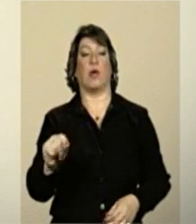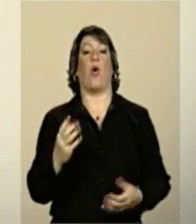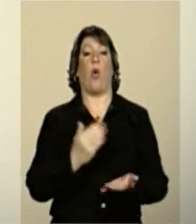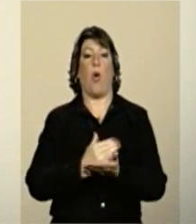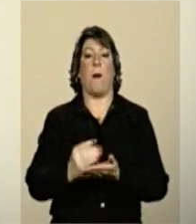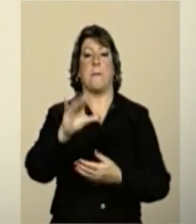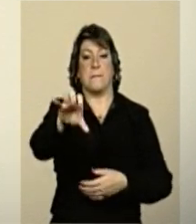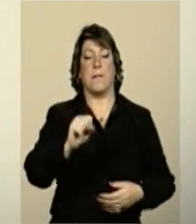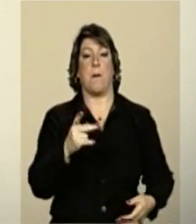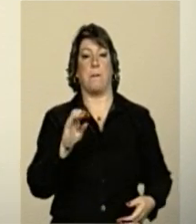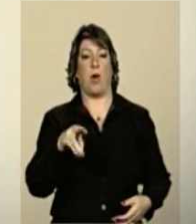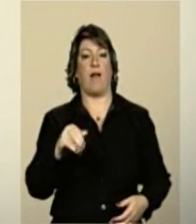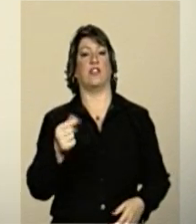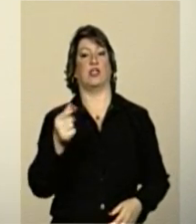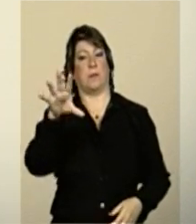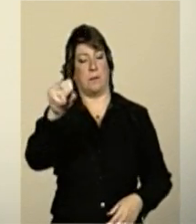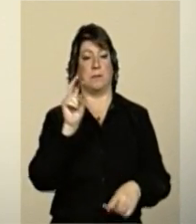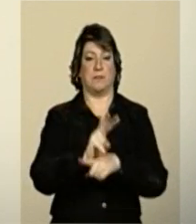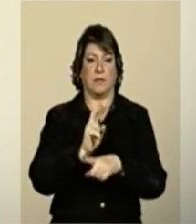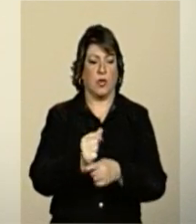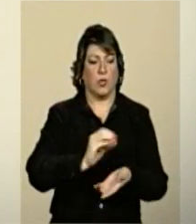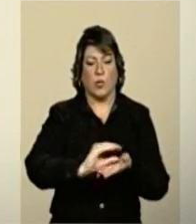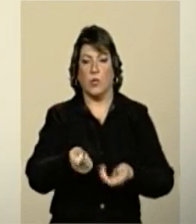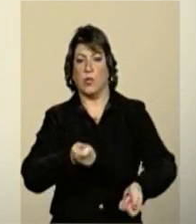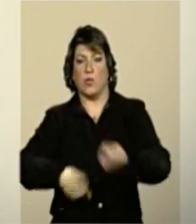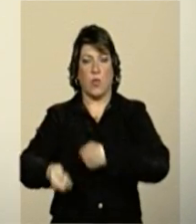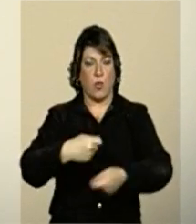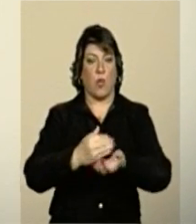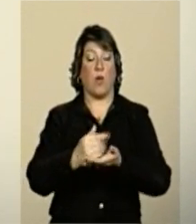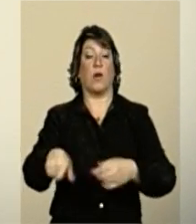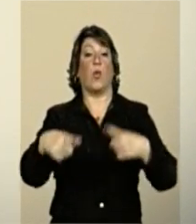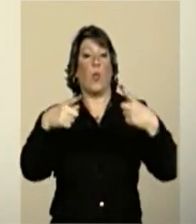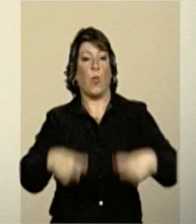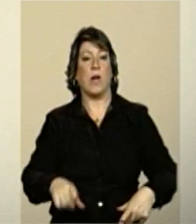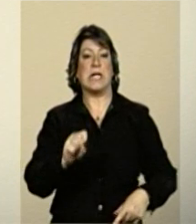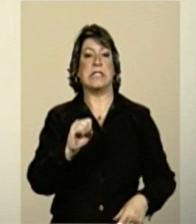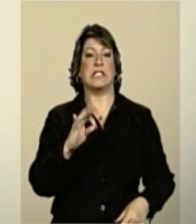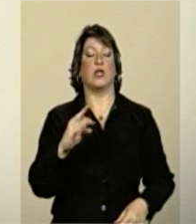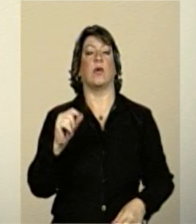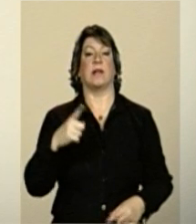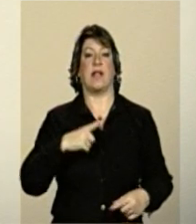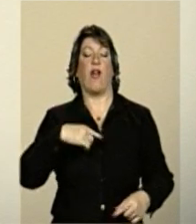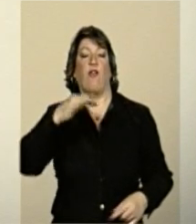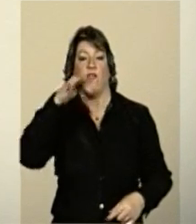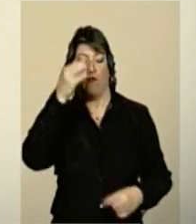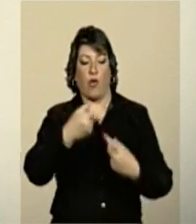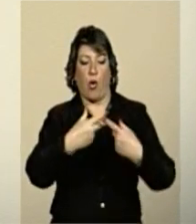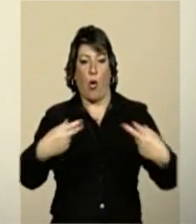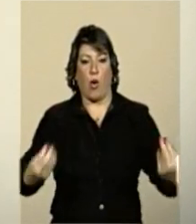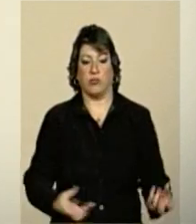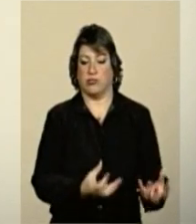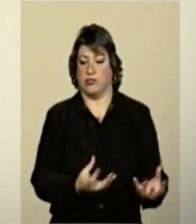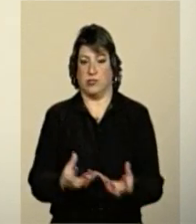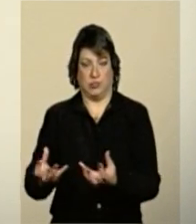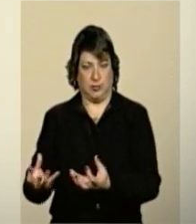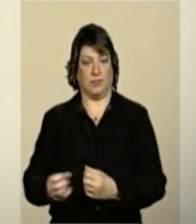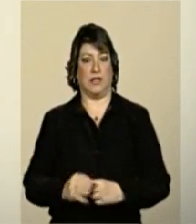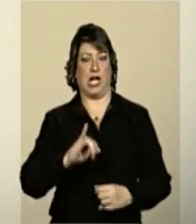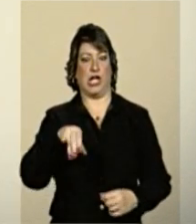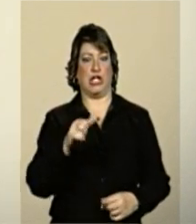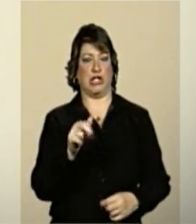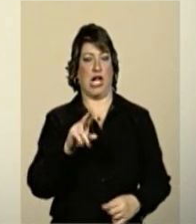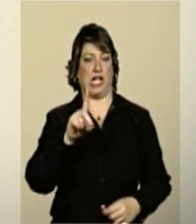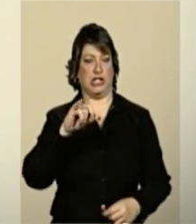PRONAF para ajudar no custeio e no investimento no sítio onde cultivam plantas para jardinagem. Começaram